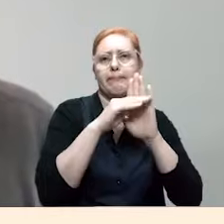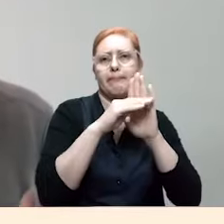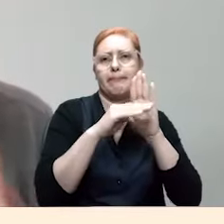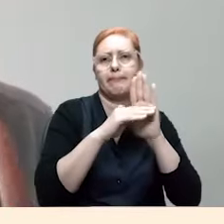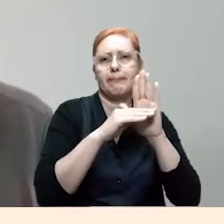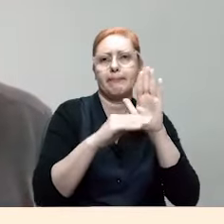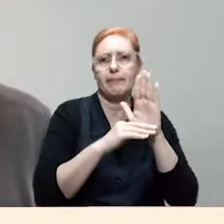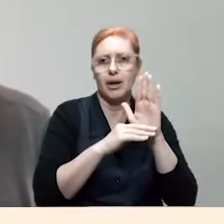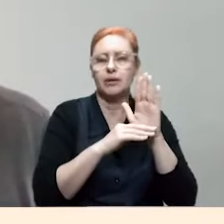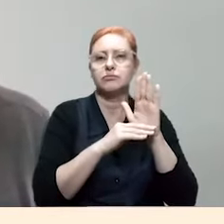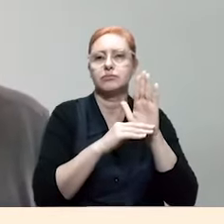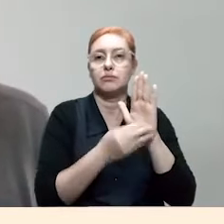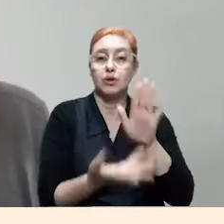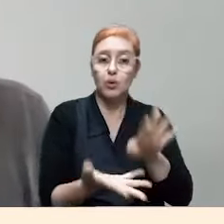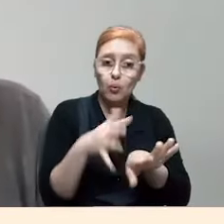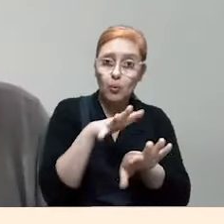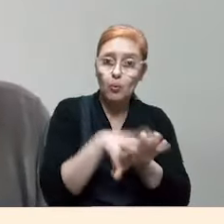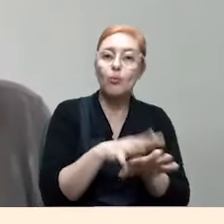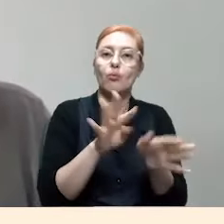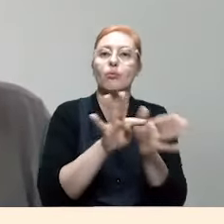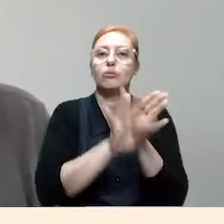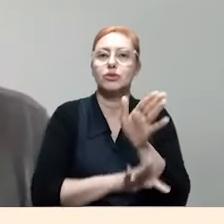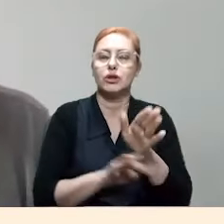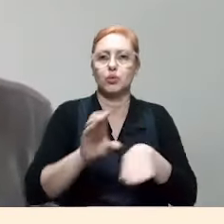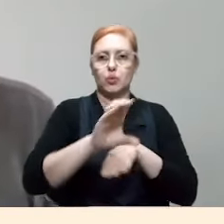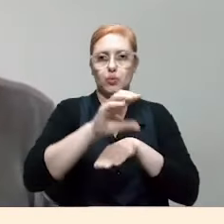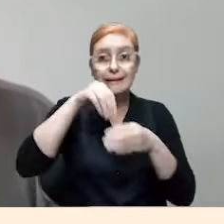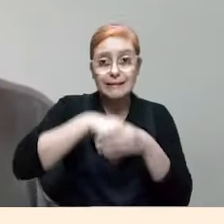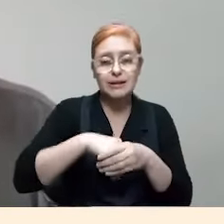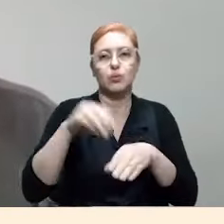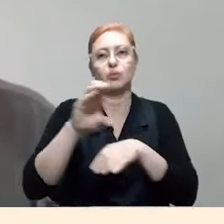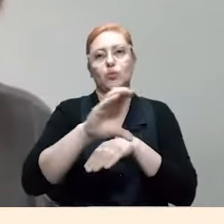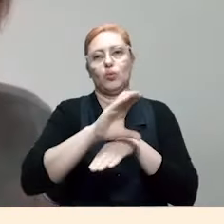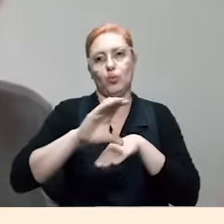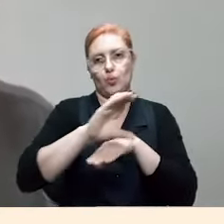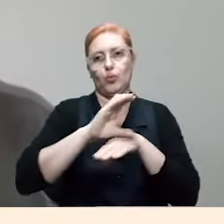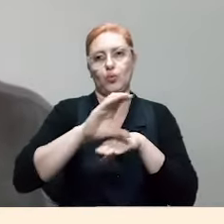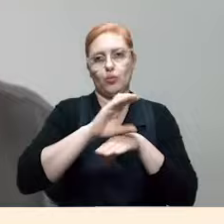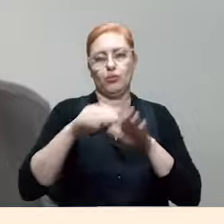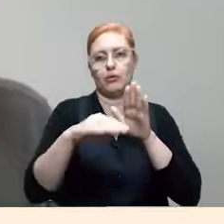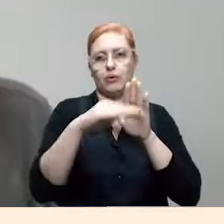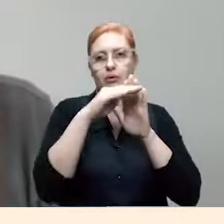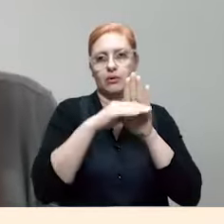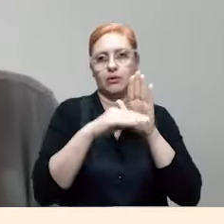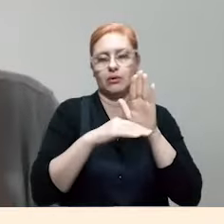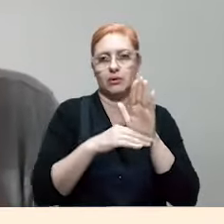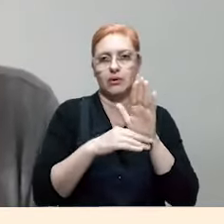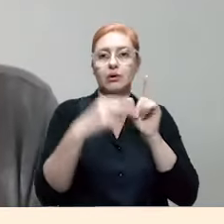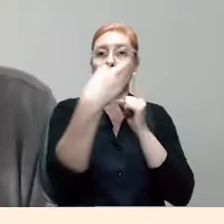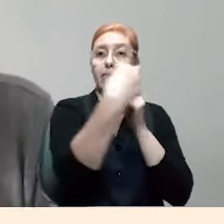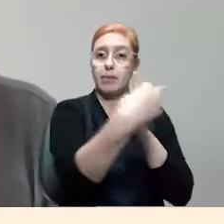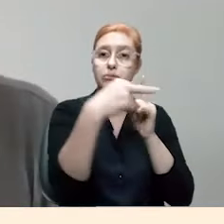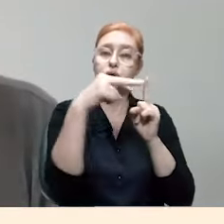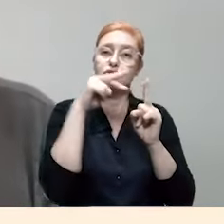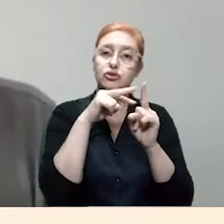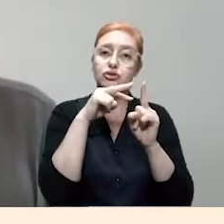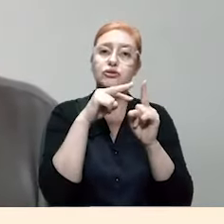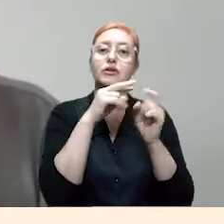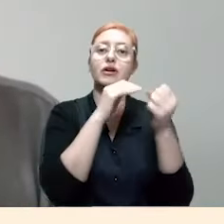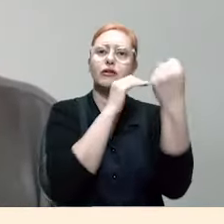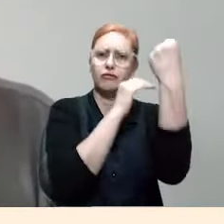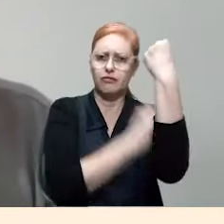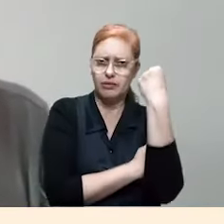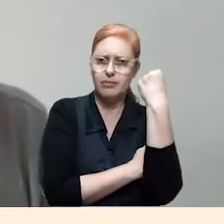de formulações para serem incluídas no texto constitucional, quer dizer, uma série de formulação